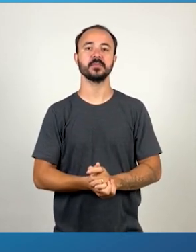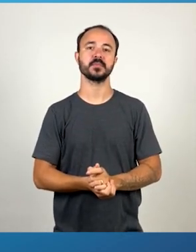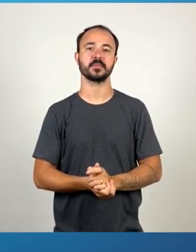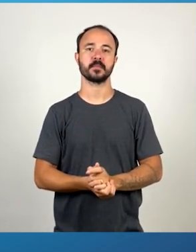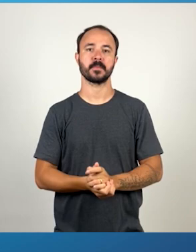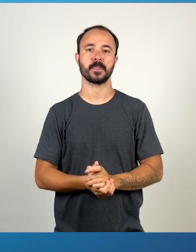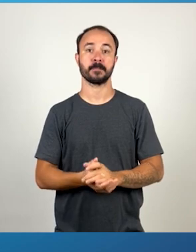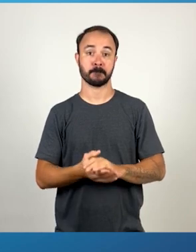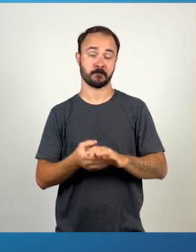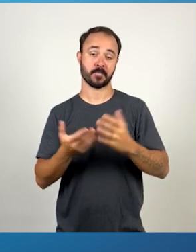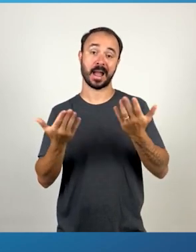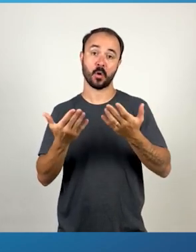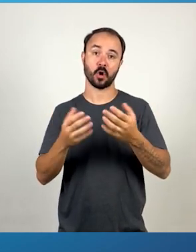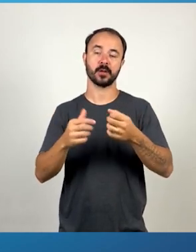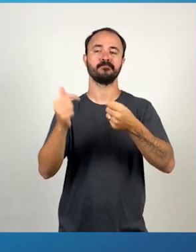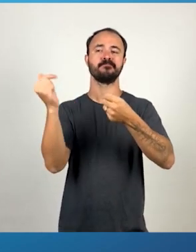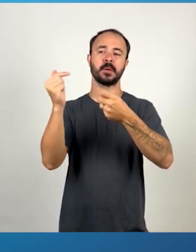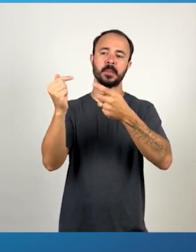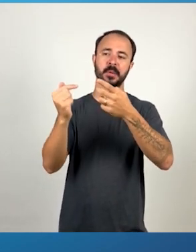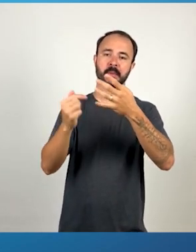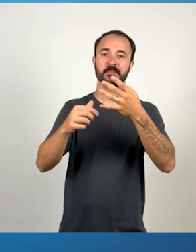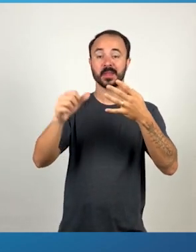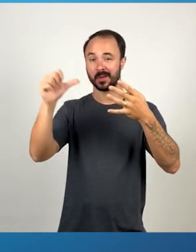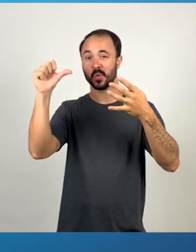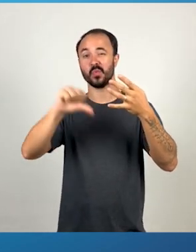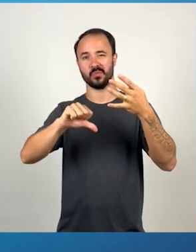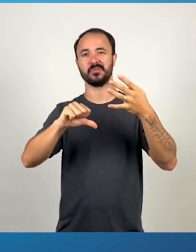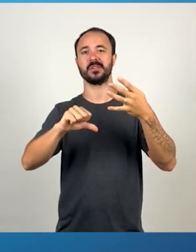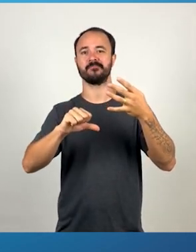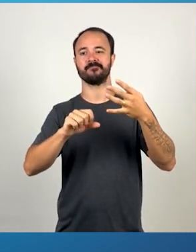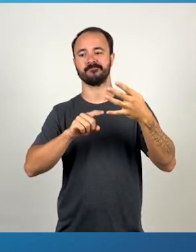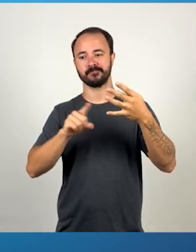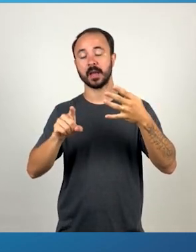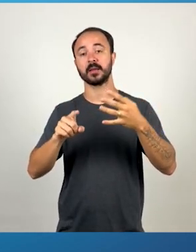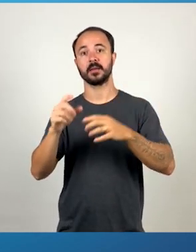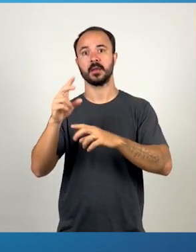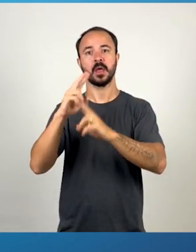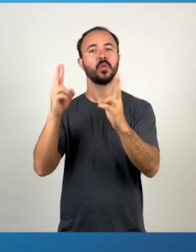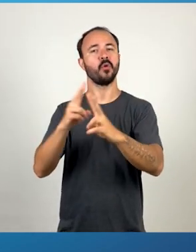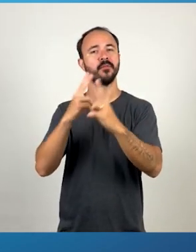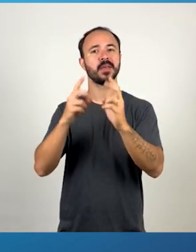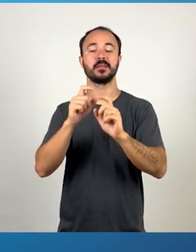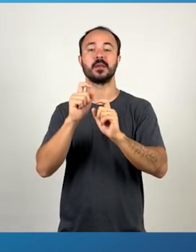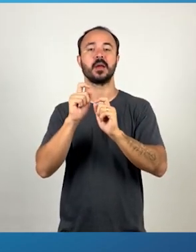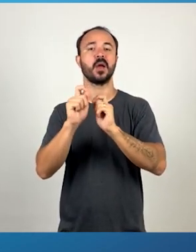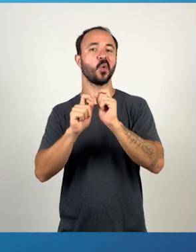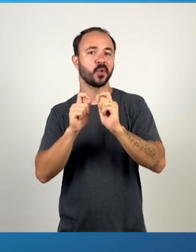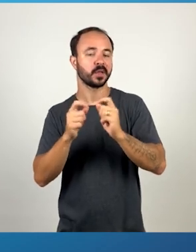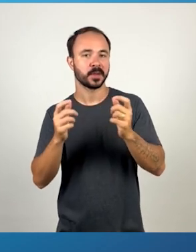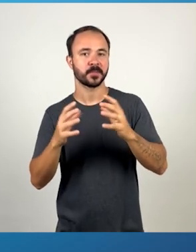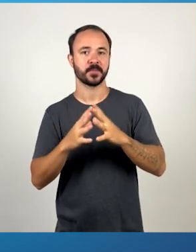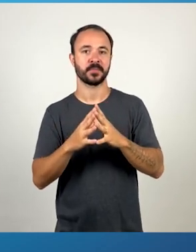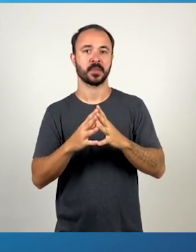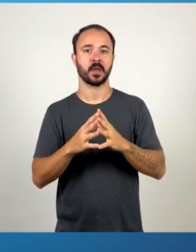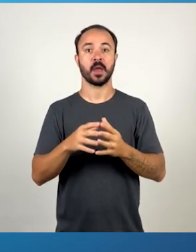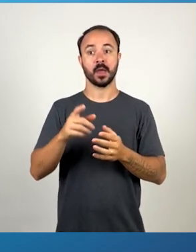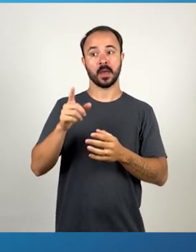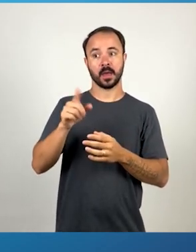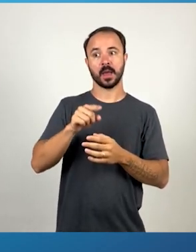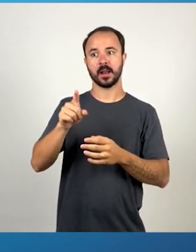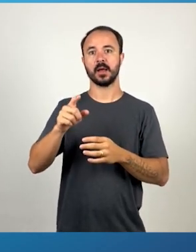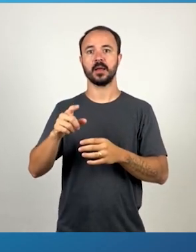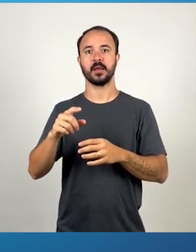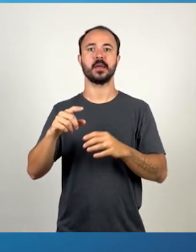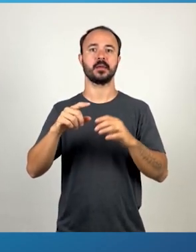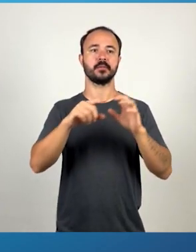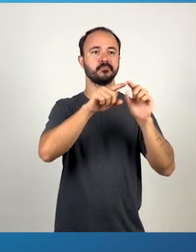Em relação às desvantagens, que também é importante destacar aqui, é a produção essa produção energética, ela oscila, pois